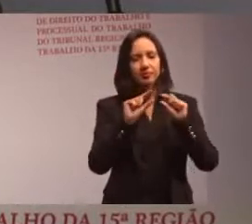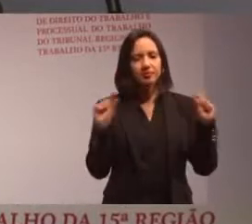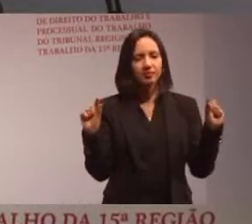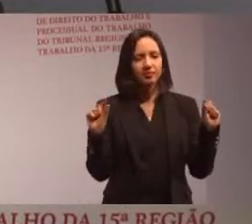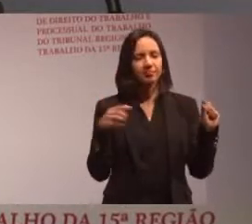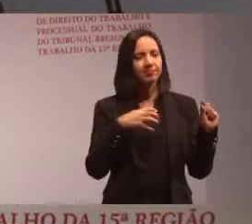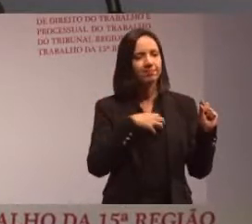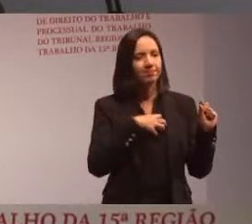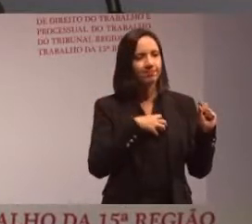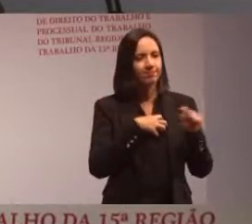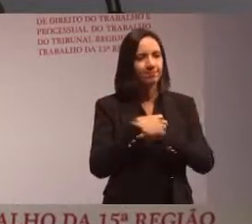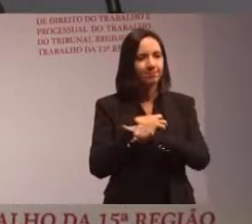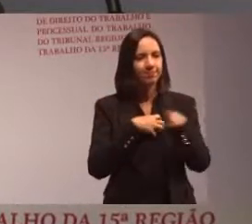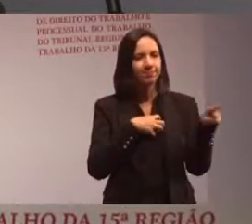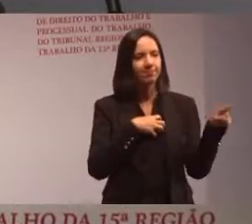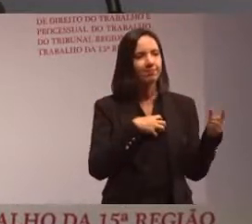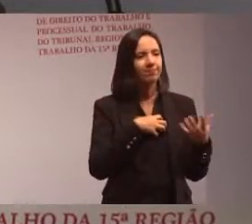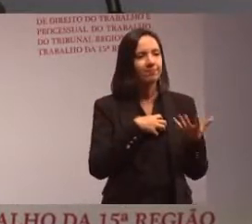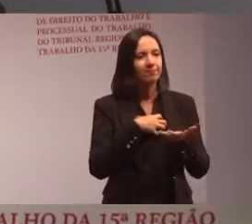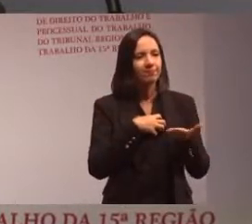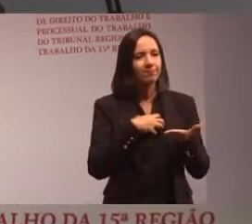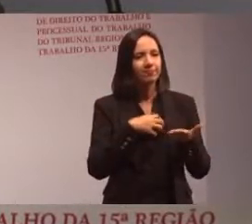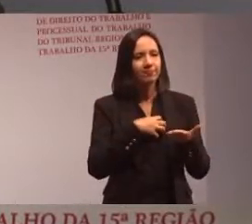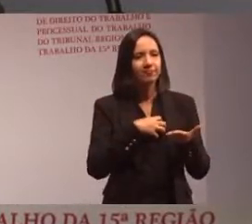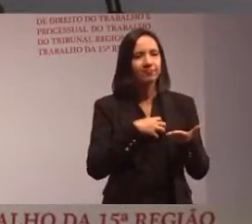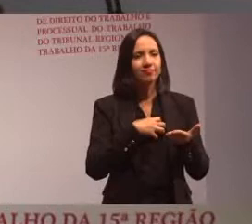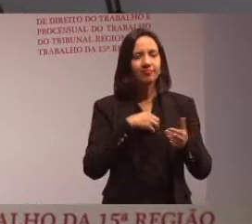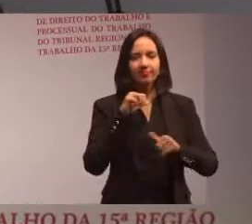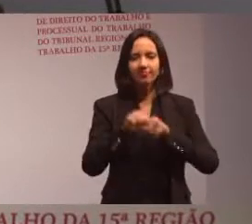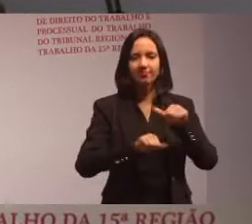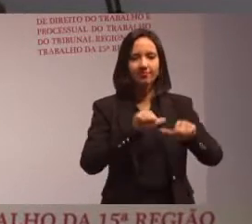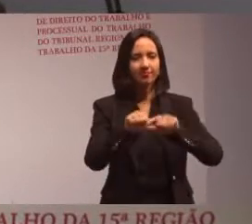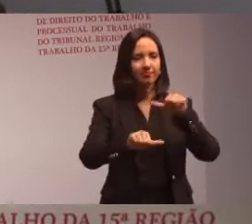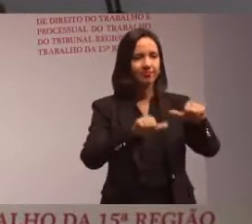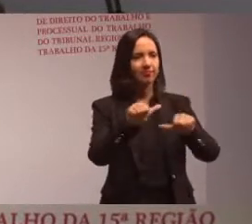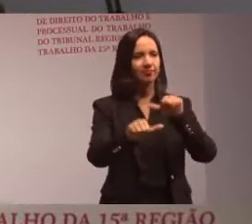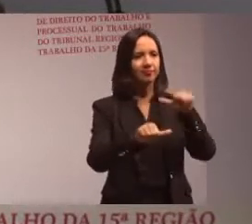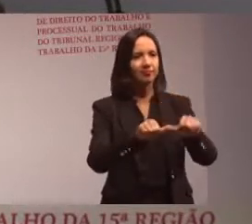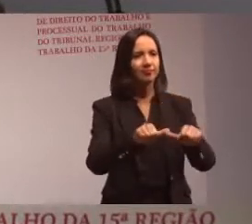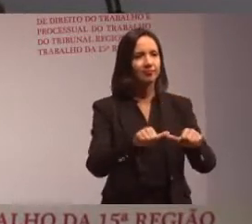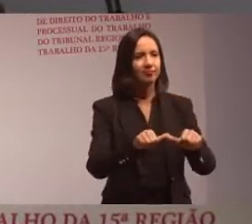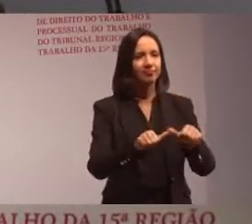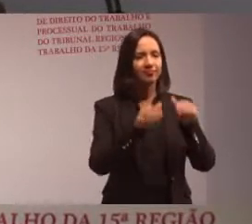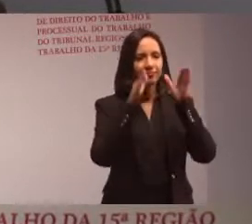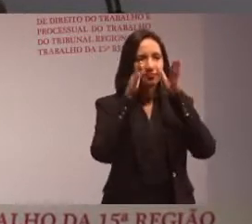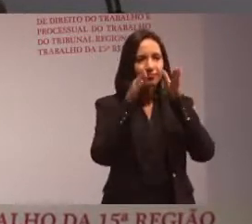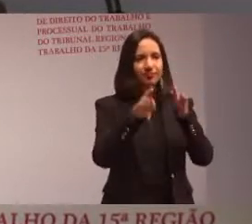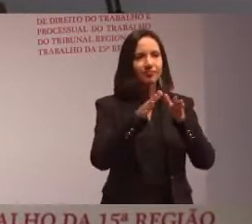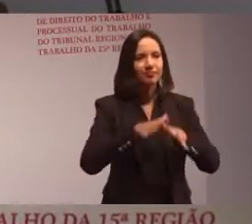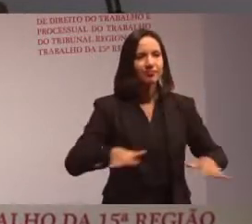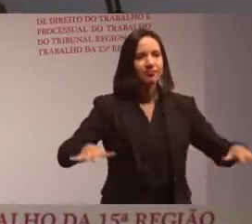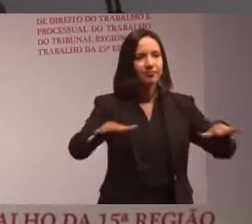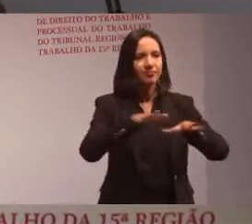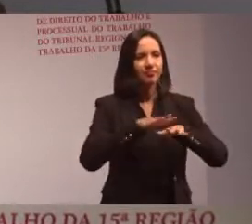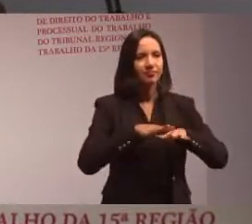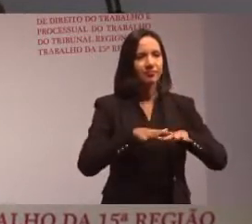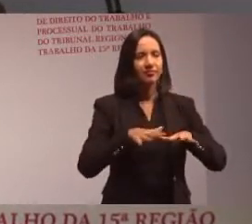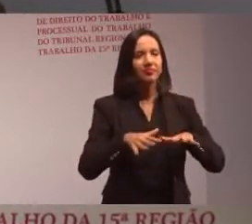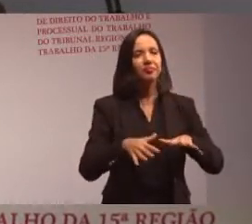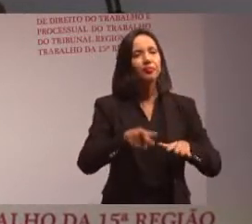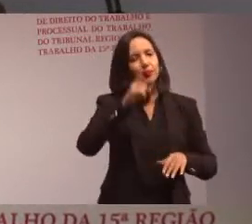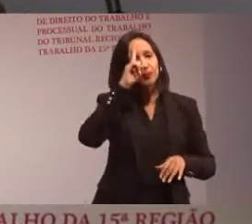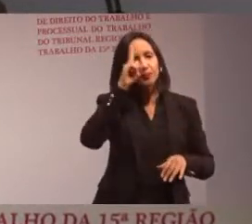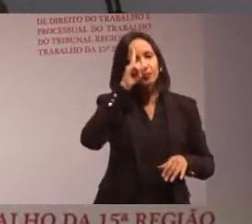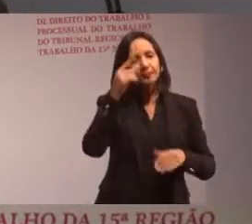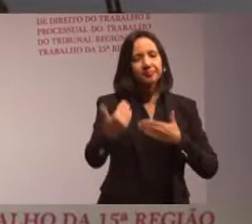um sentimento que a gente tem hoje sobre essas grandes transformações que são geracionais, mas que batem na nossa porta o